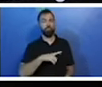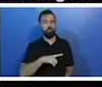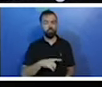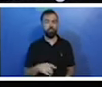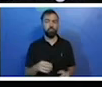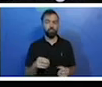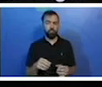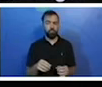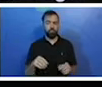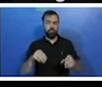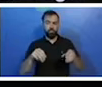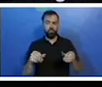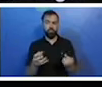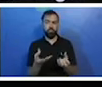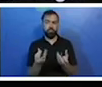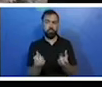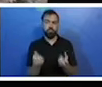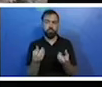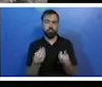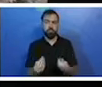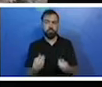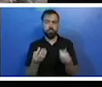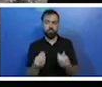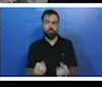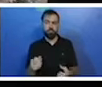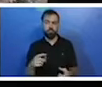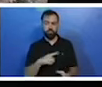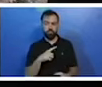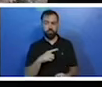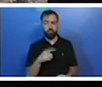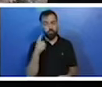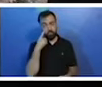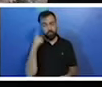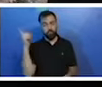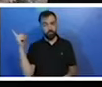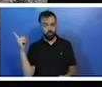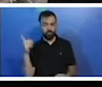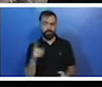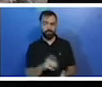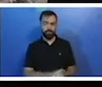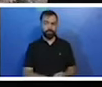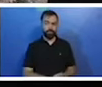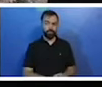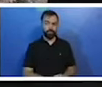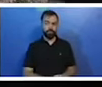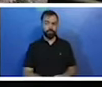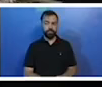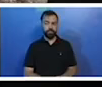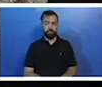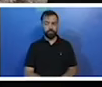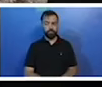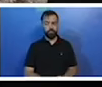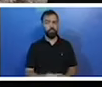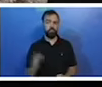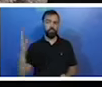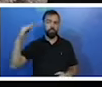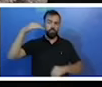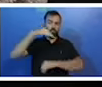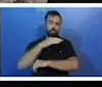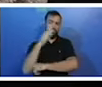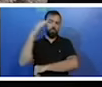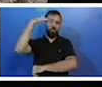lama, por subidas, descidas, pedras. Olha aqui, um ciclista aqui de mountain bike, no meio da montanha,